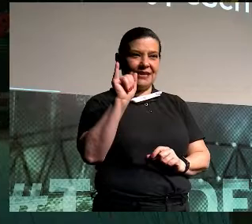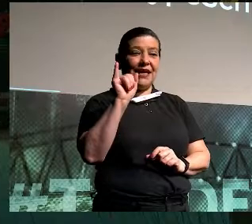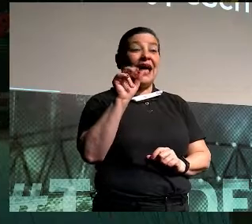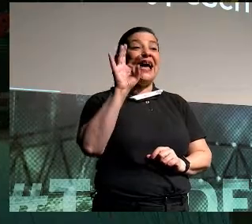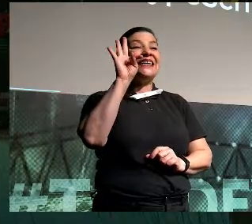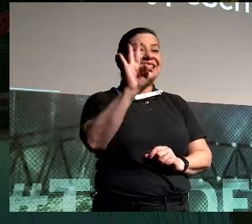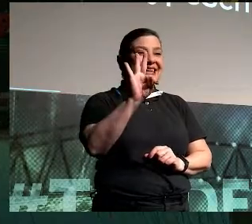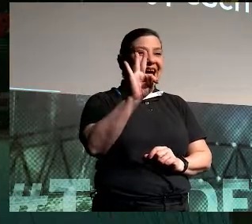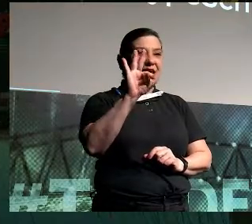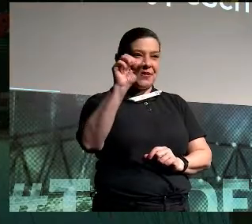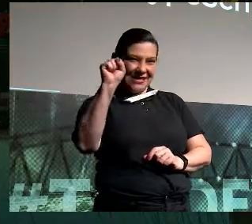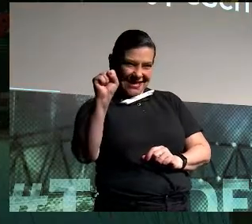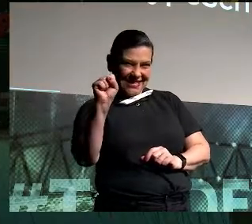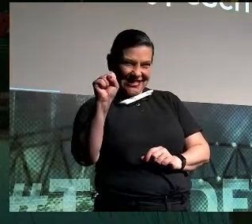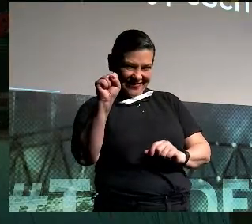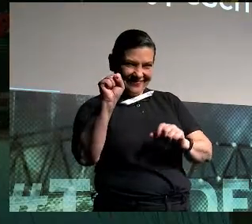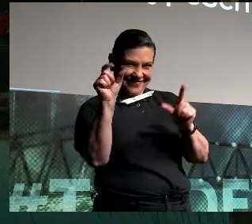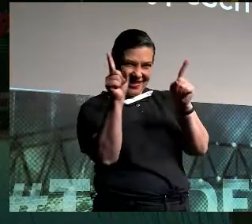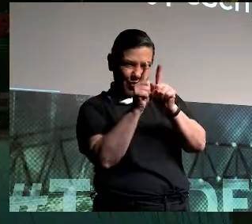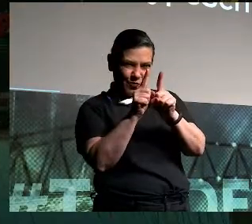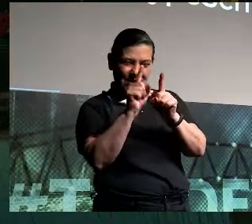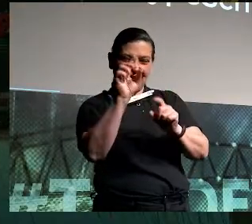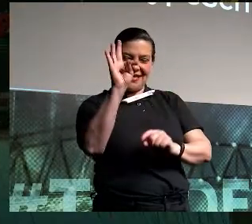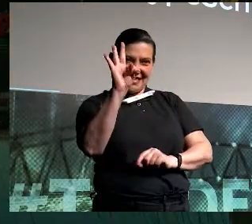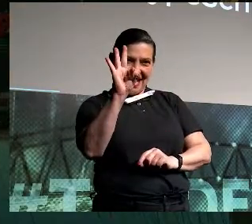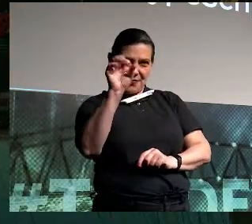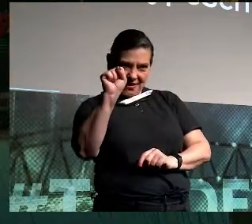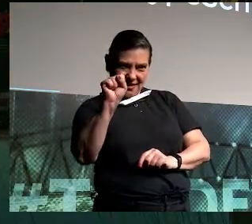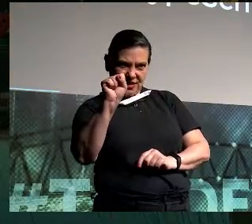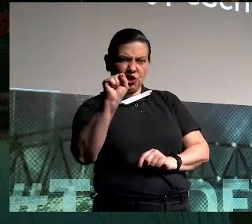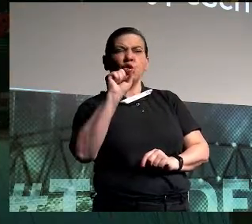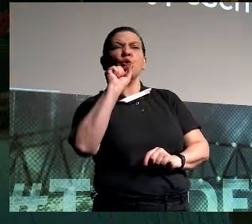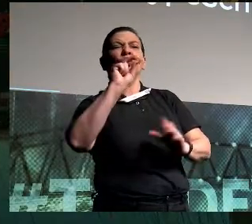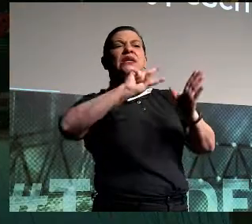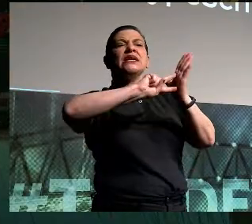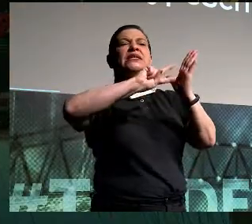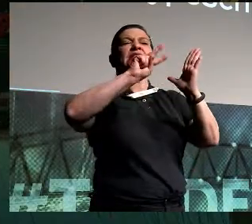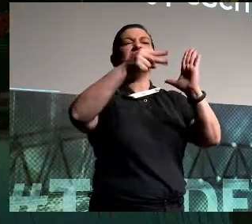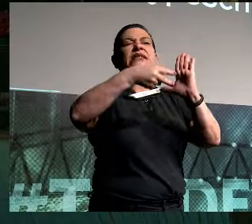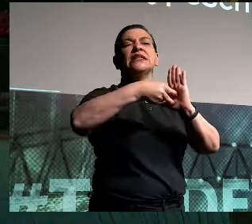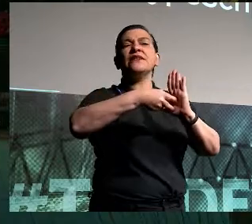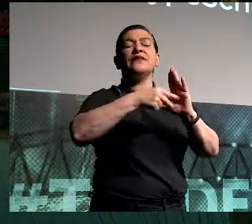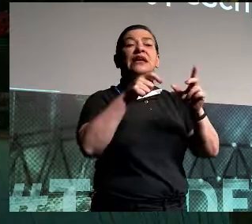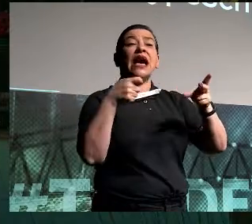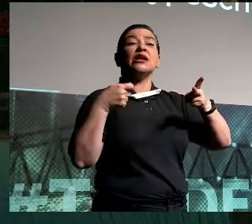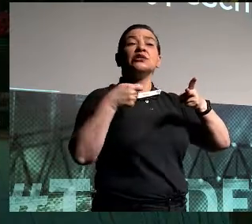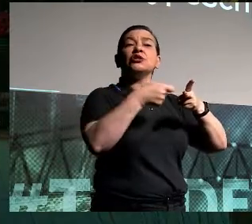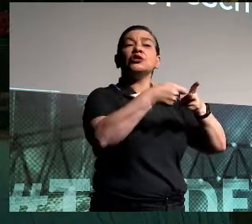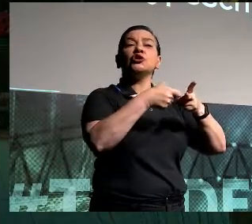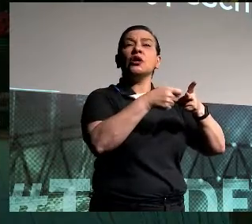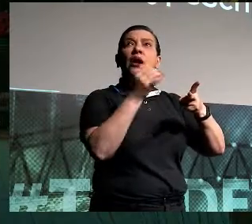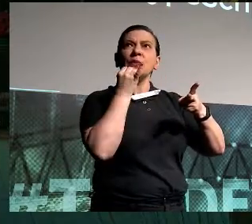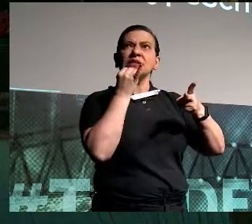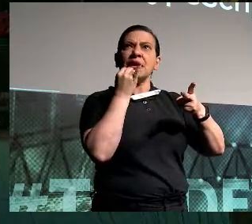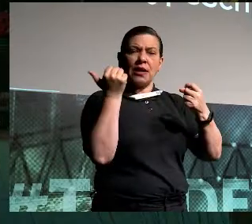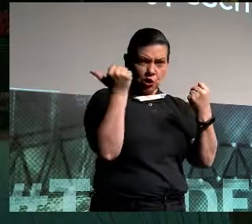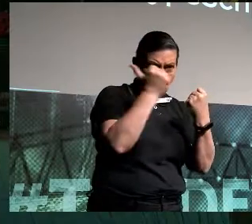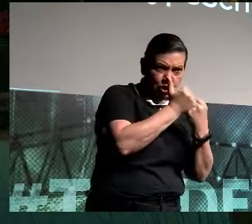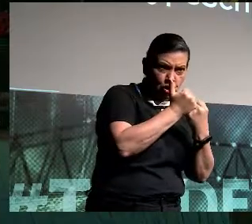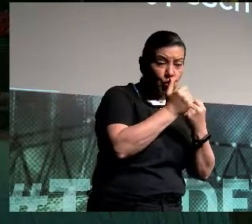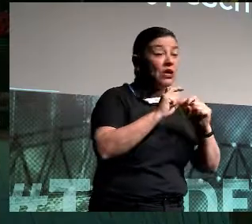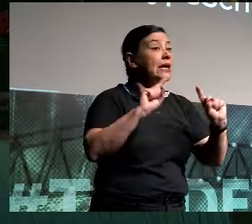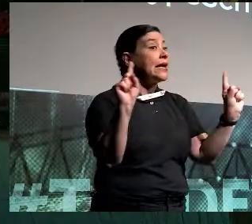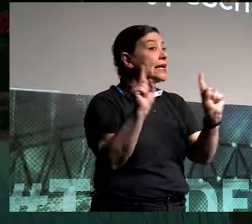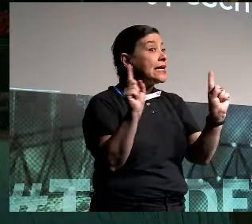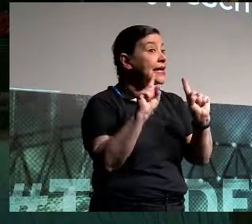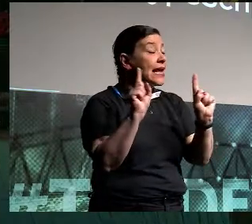motivo, pessoal, TypeScript, no final das contas, ele é um superset para JavaScript. Ele não veio para substituir o JavaScript. Ele